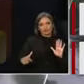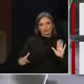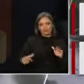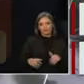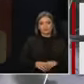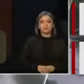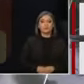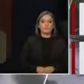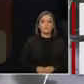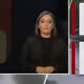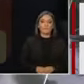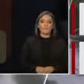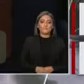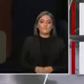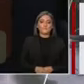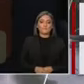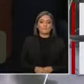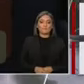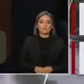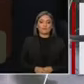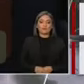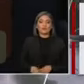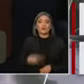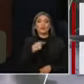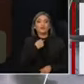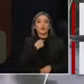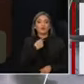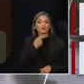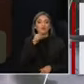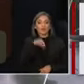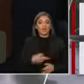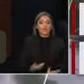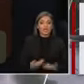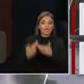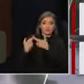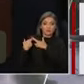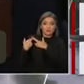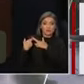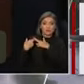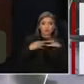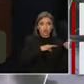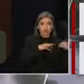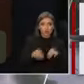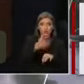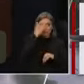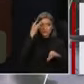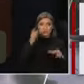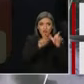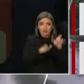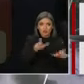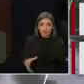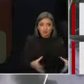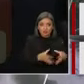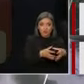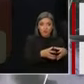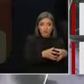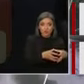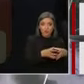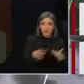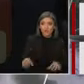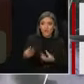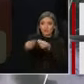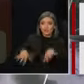Não se pode reconhecer a responsabilidade solidária de todos os componentes do grupo aos danos ocorridos em 8 de janeiro